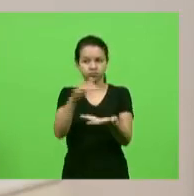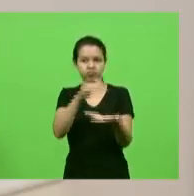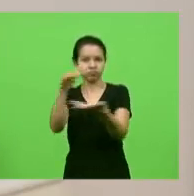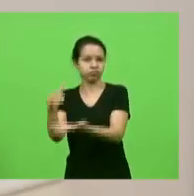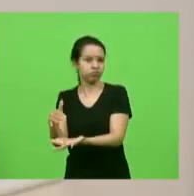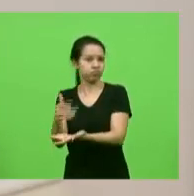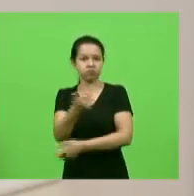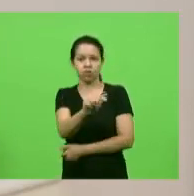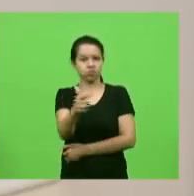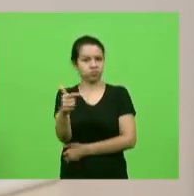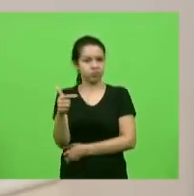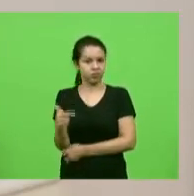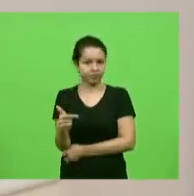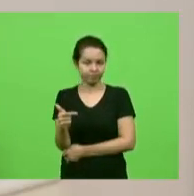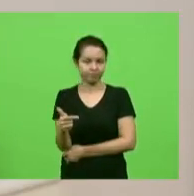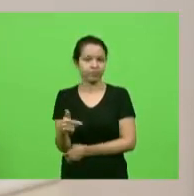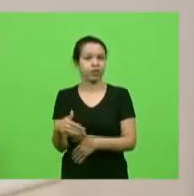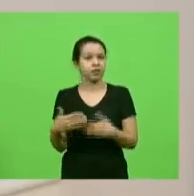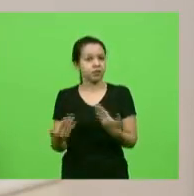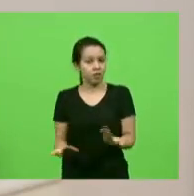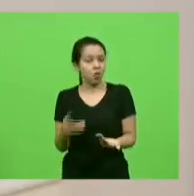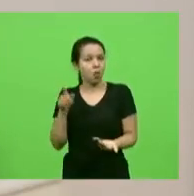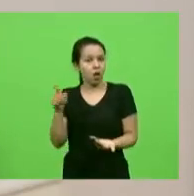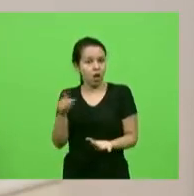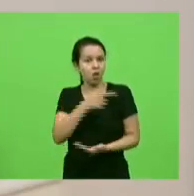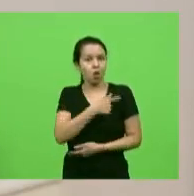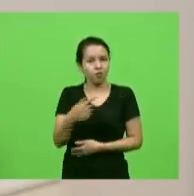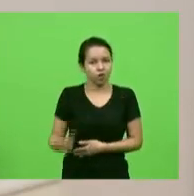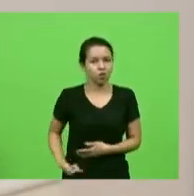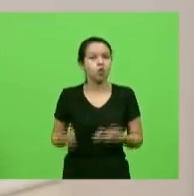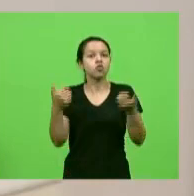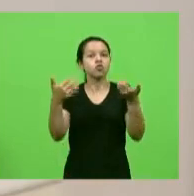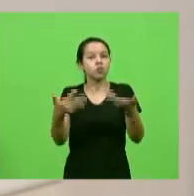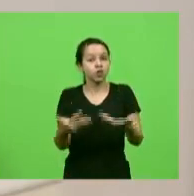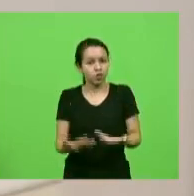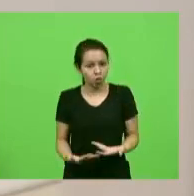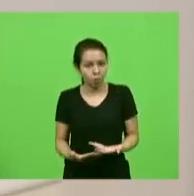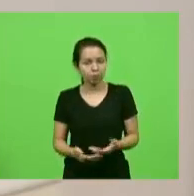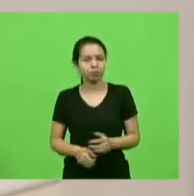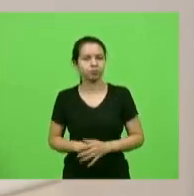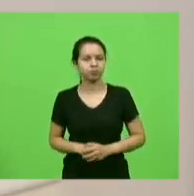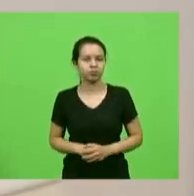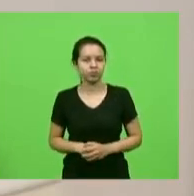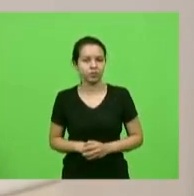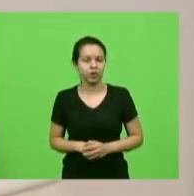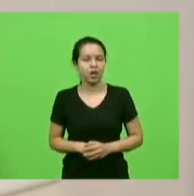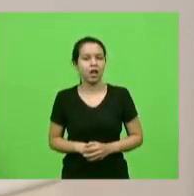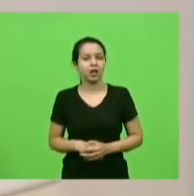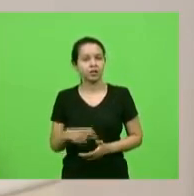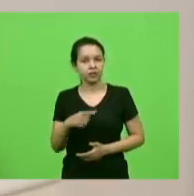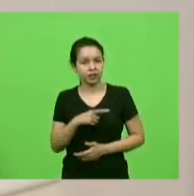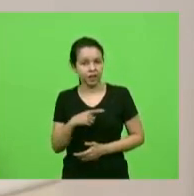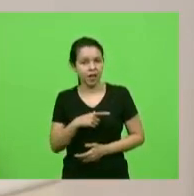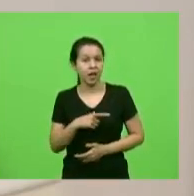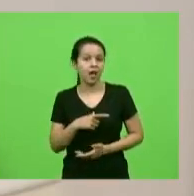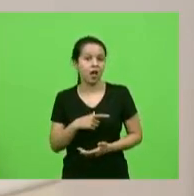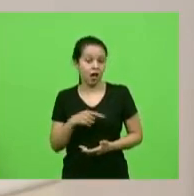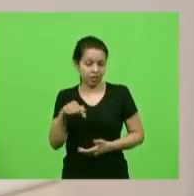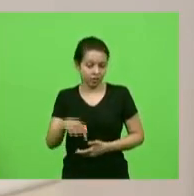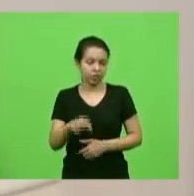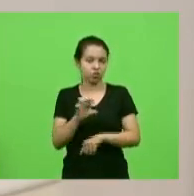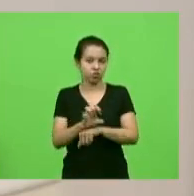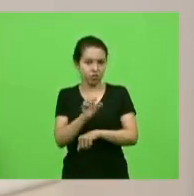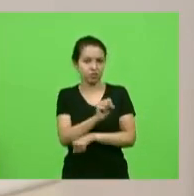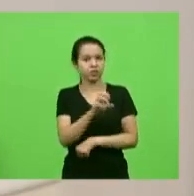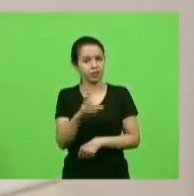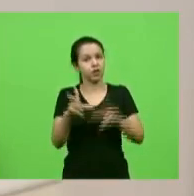que, ainda nas palavras do excelentíssimo senhor governador do Estado, estaria sendo vivenciada pelo Estado de Santa